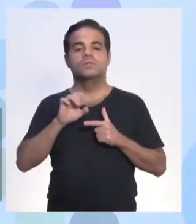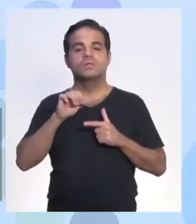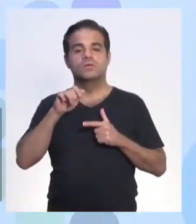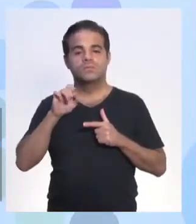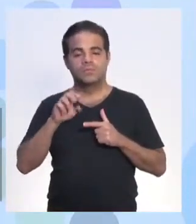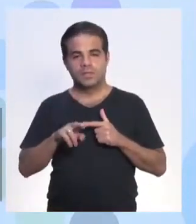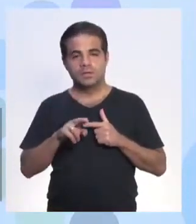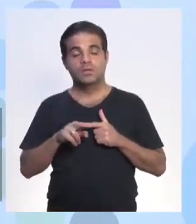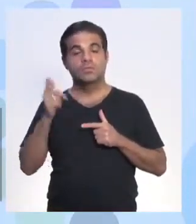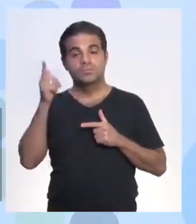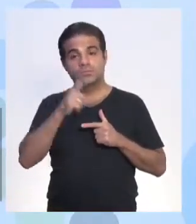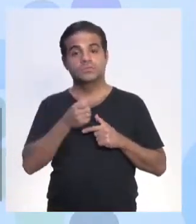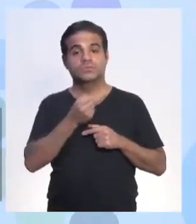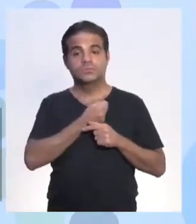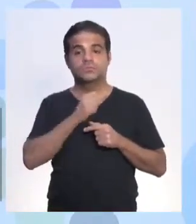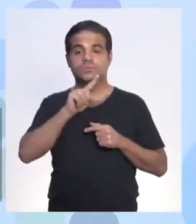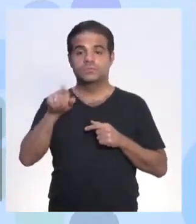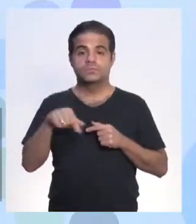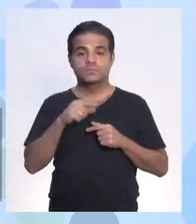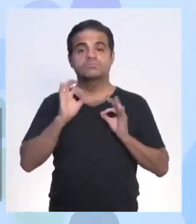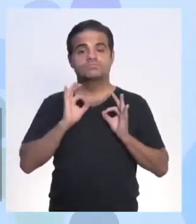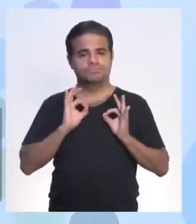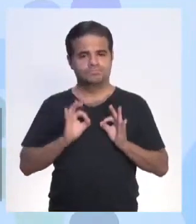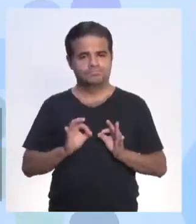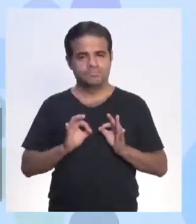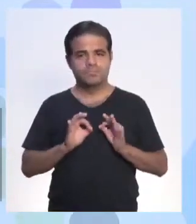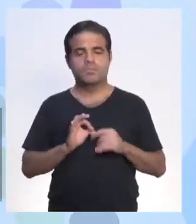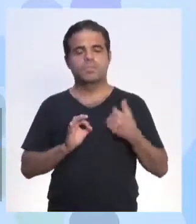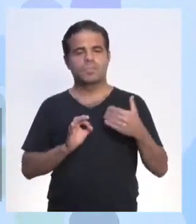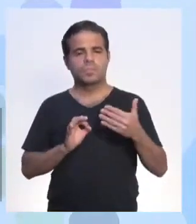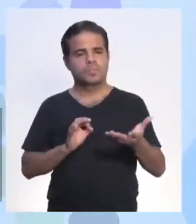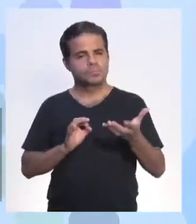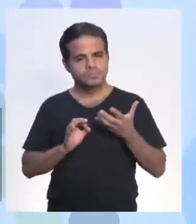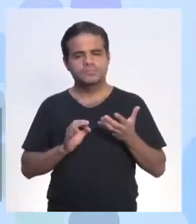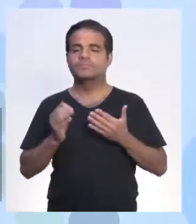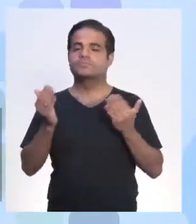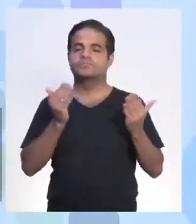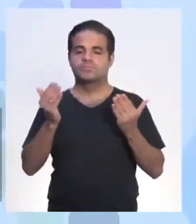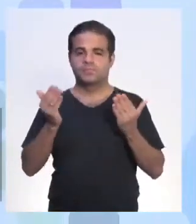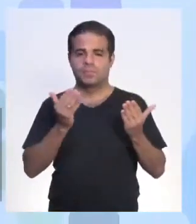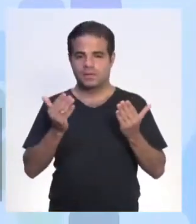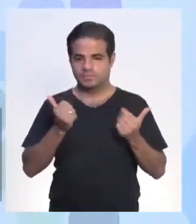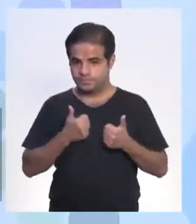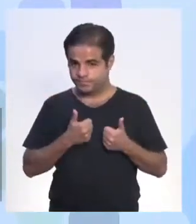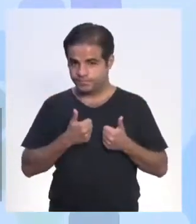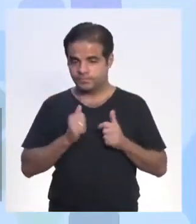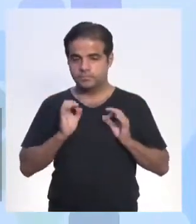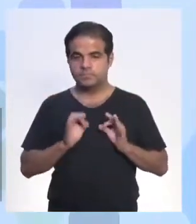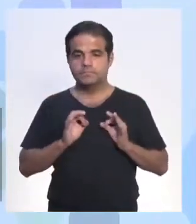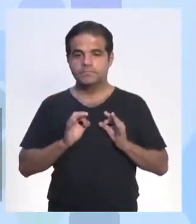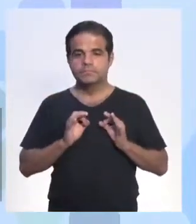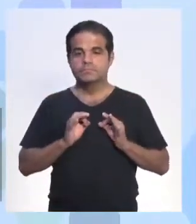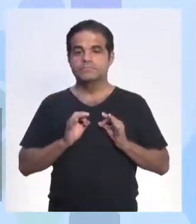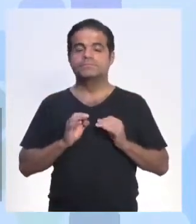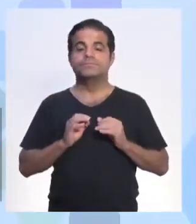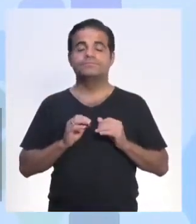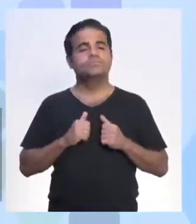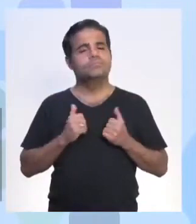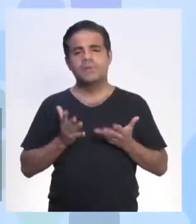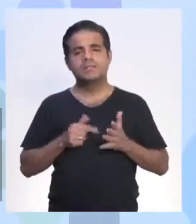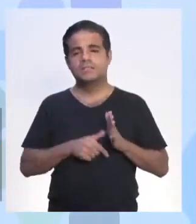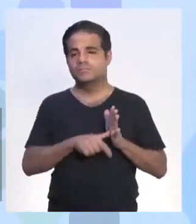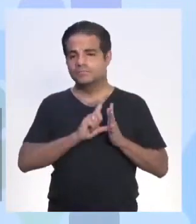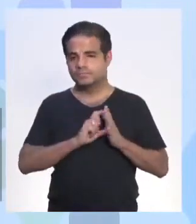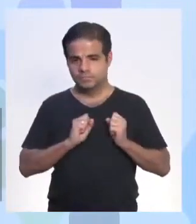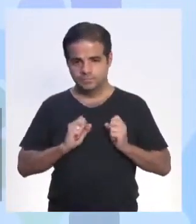números com vírgula exatos e quero compará-los, certo? Bom, mas